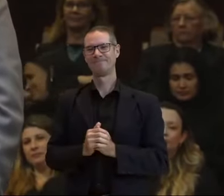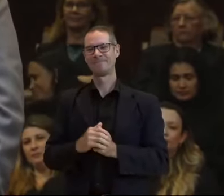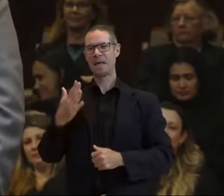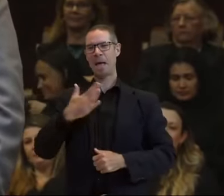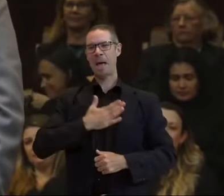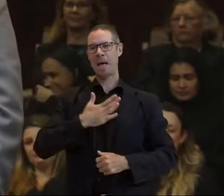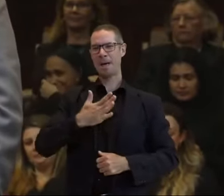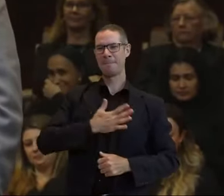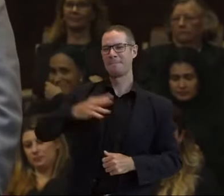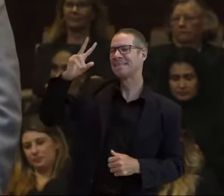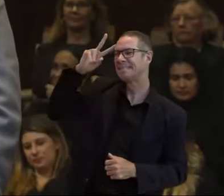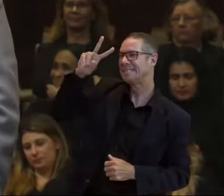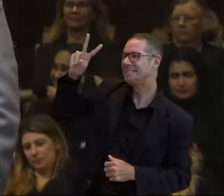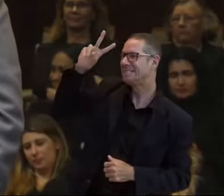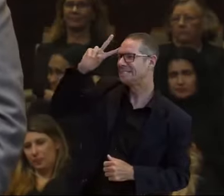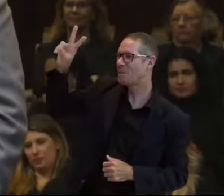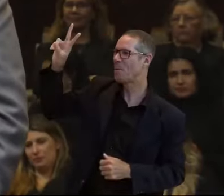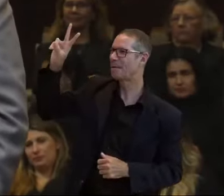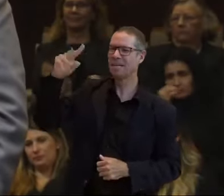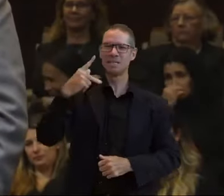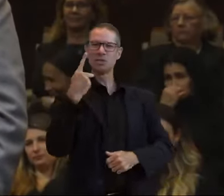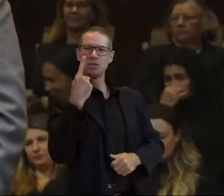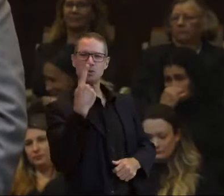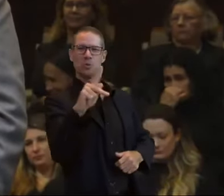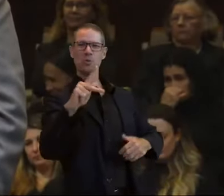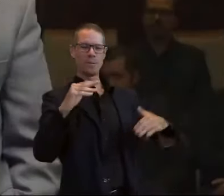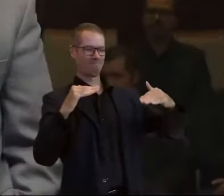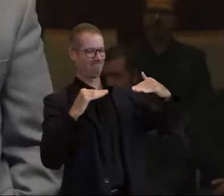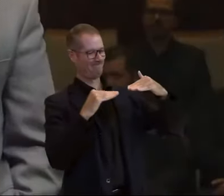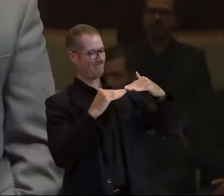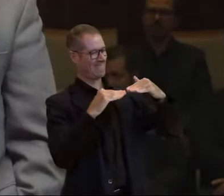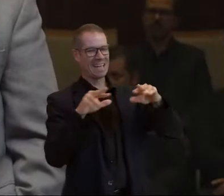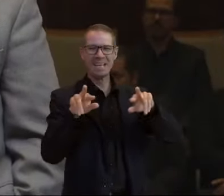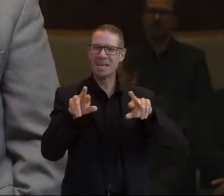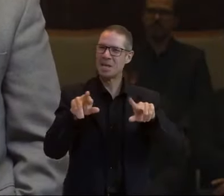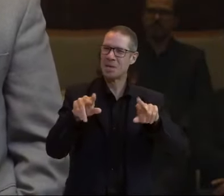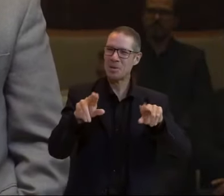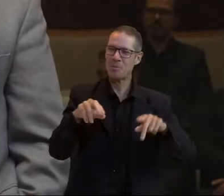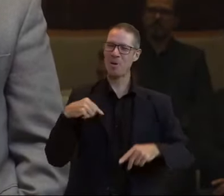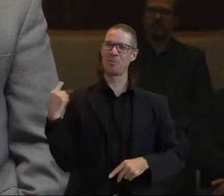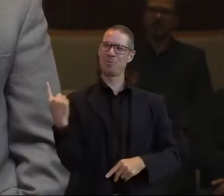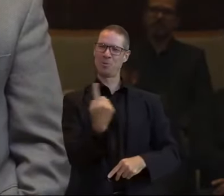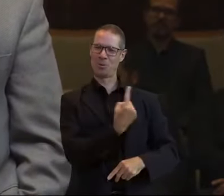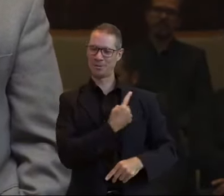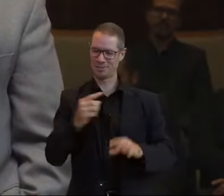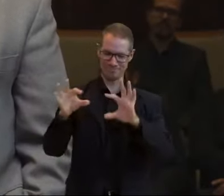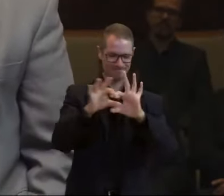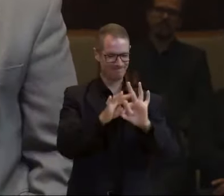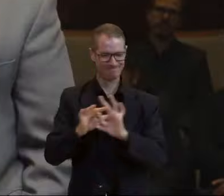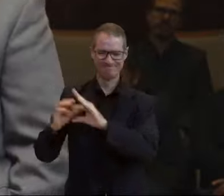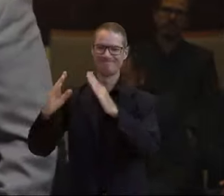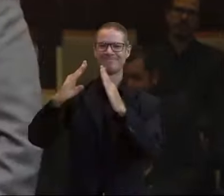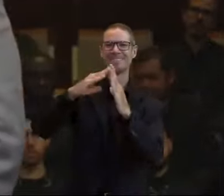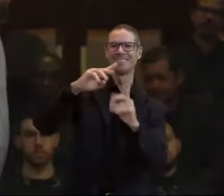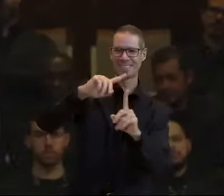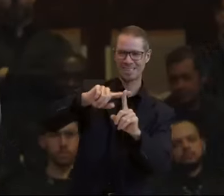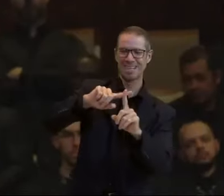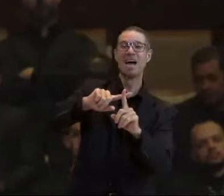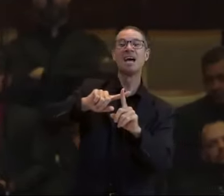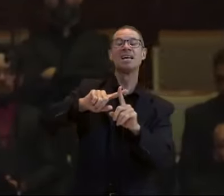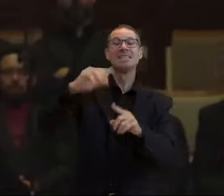A minha história é sua história também, quando somos igreja. E sabe, quando a